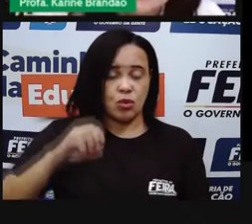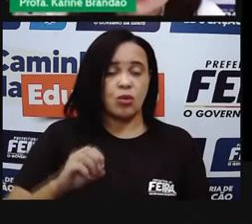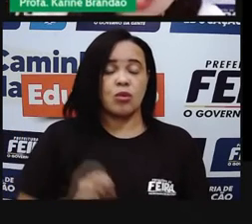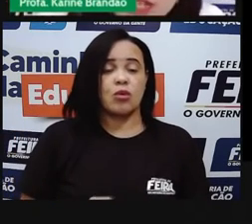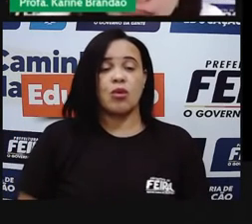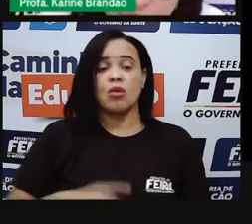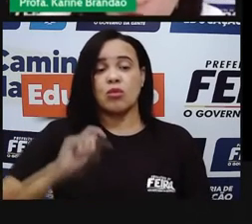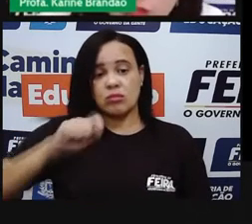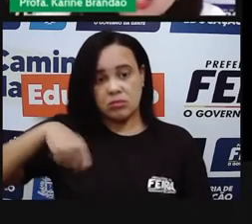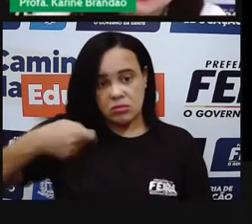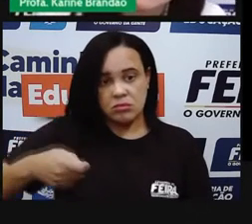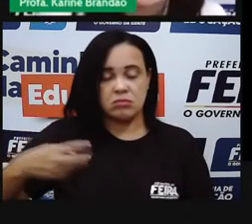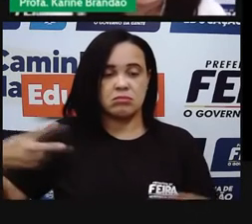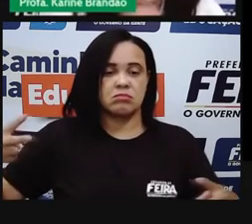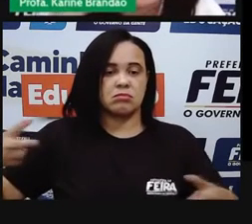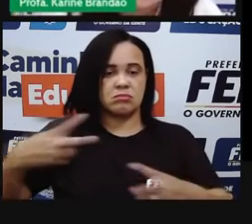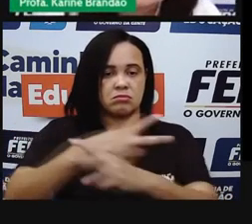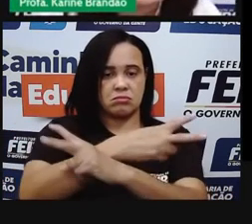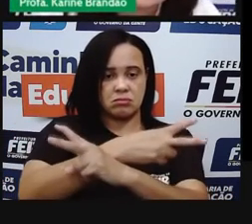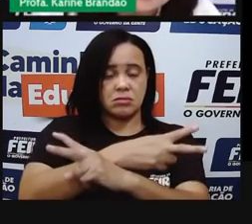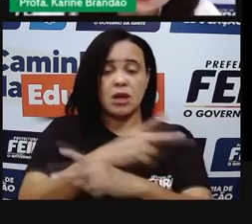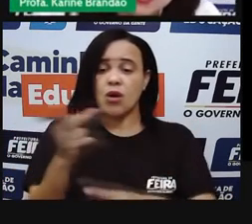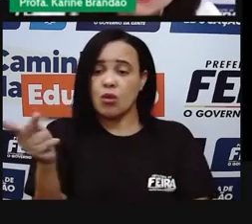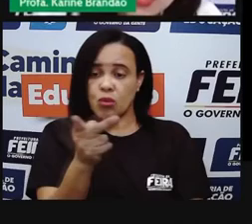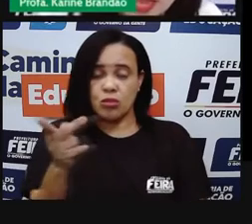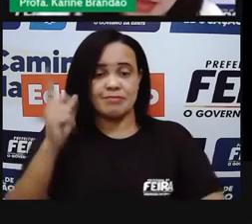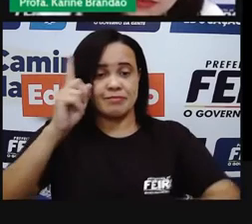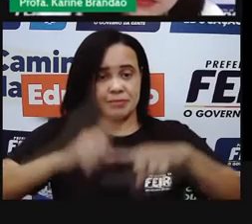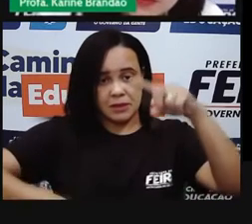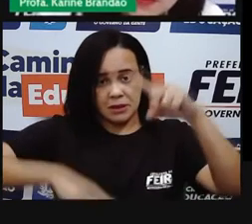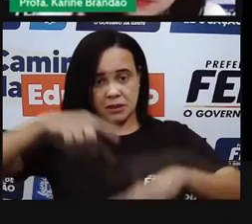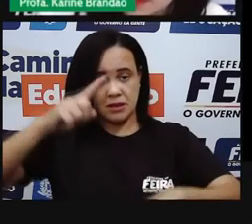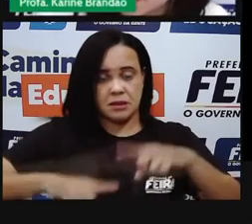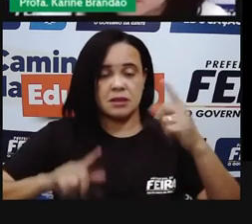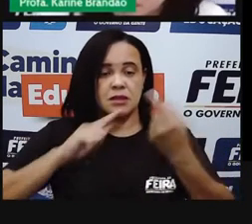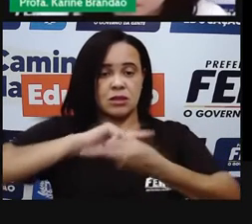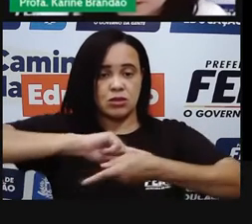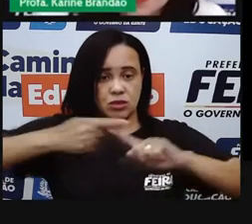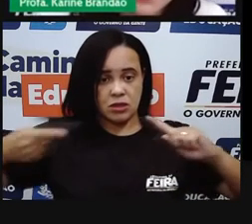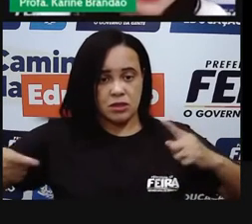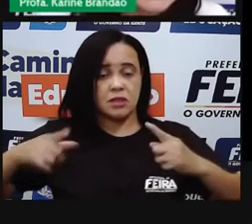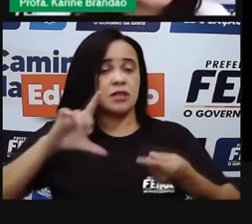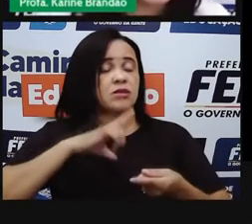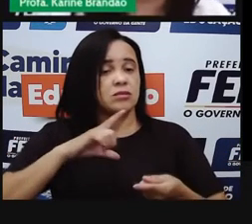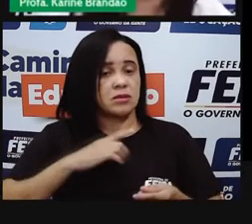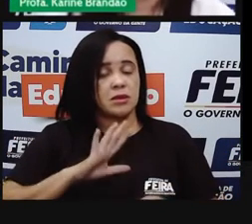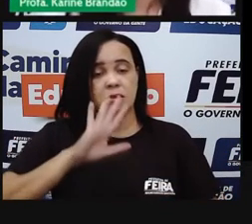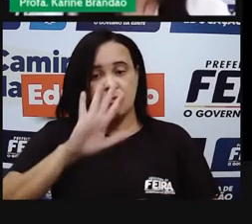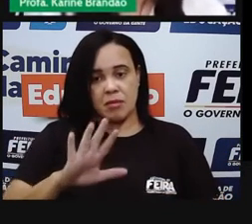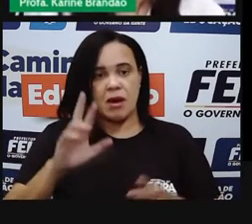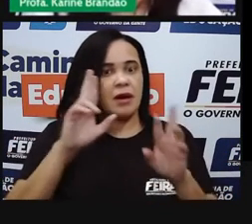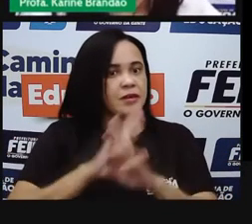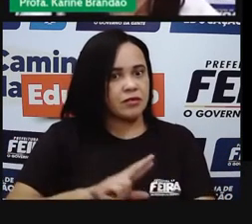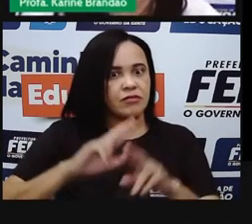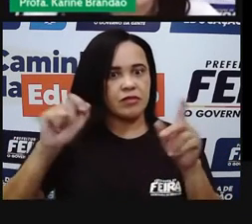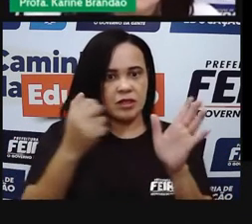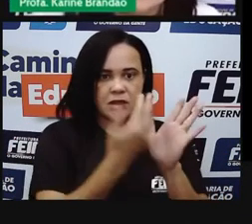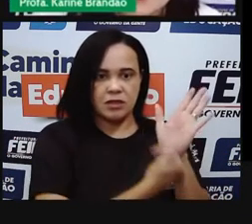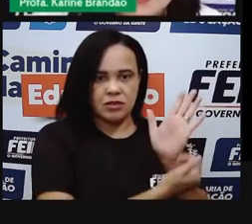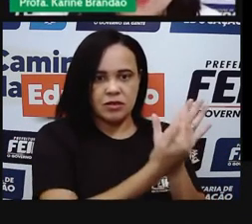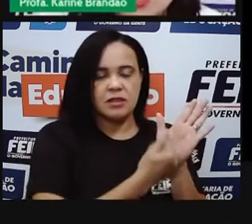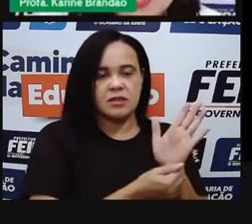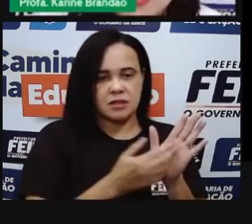o material genético, só que na forma diferente, certo? E aí a gente vai para